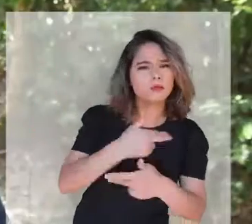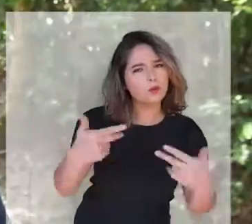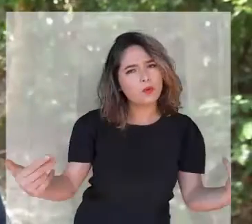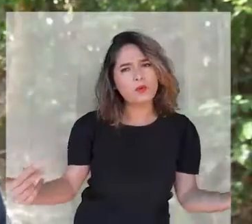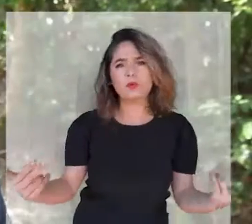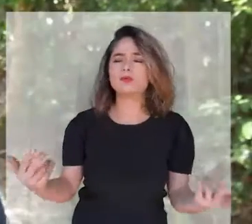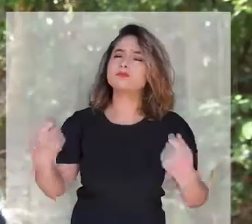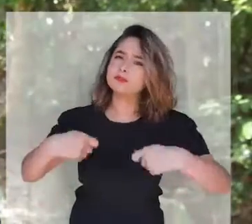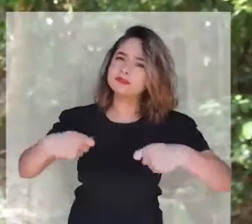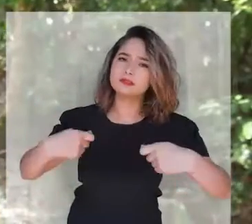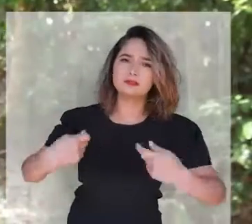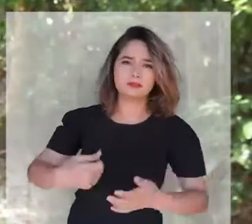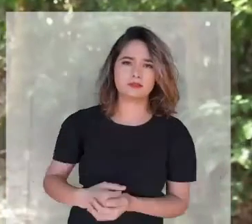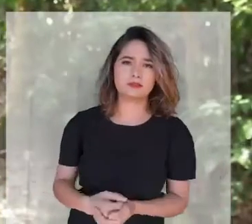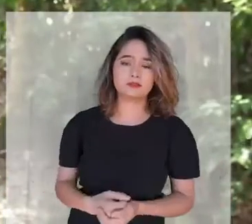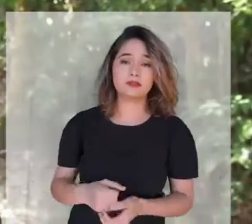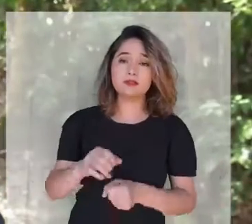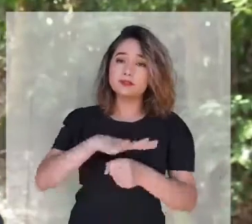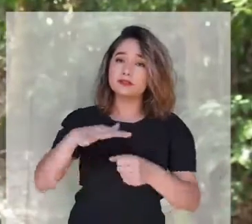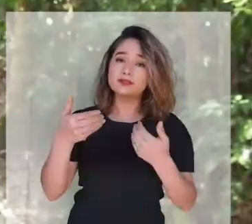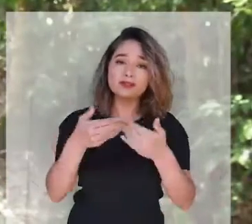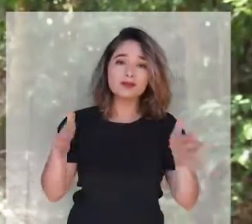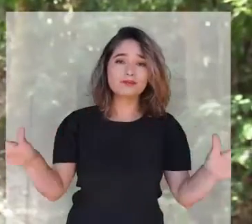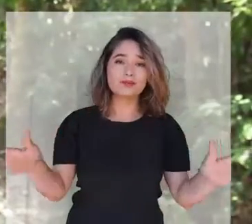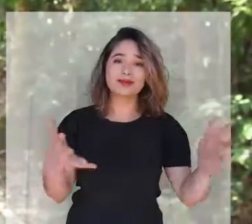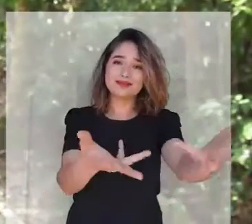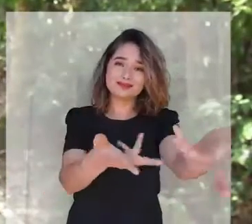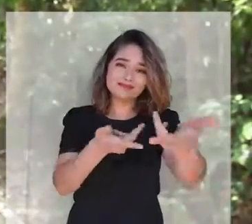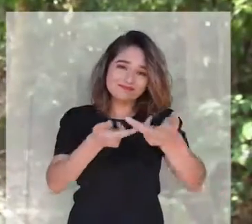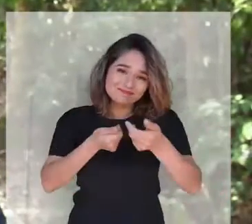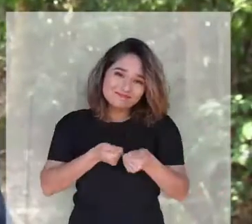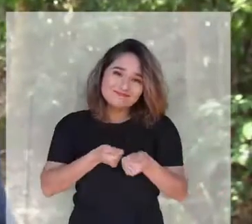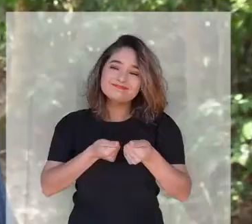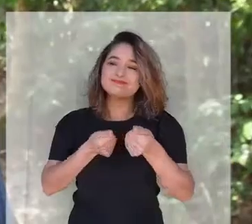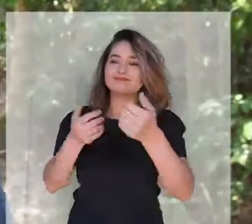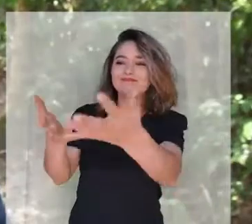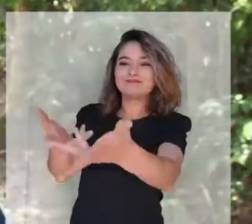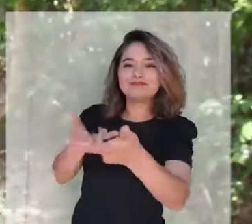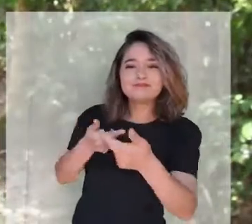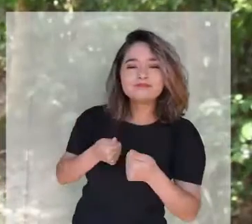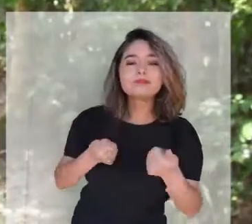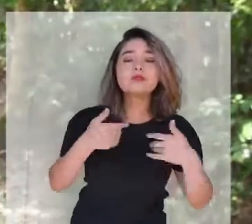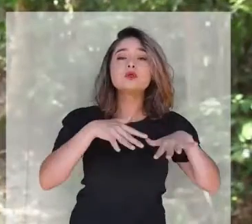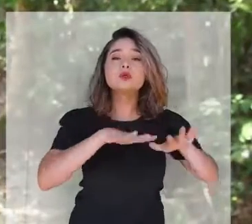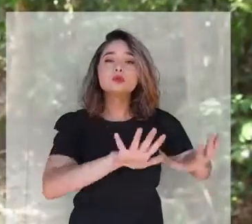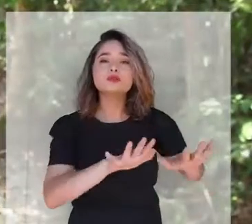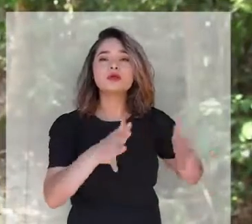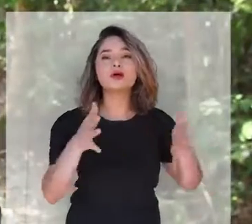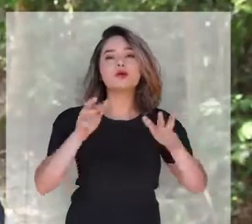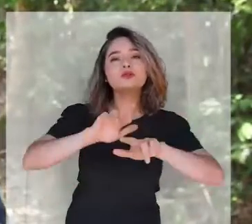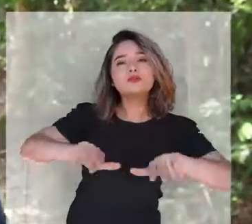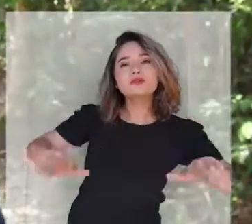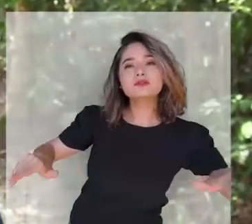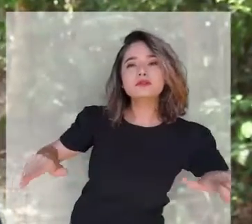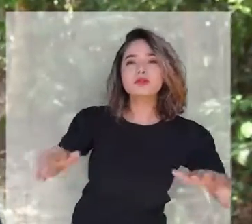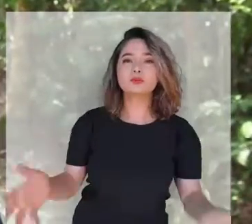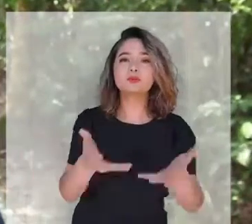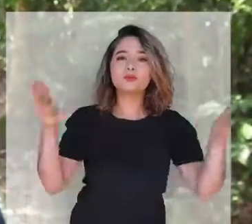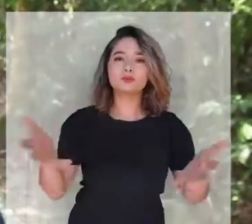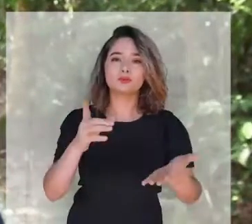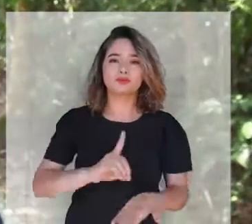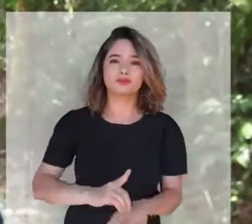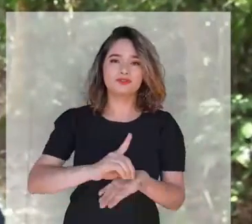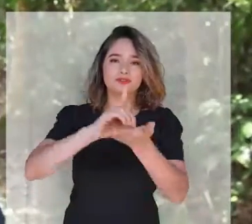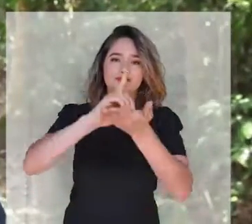aberta, aberta ao diálogo, aberta à inclusão, aberta à diversidade, aberta à dignidade da